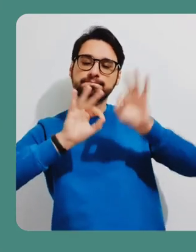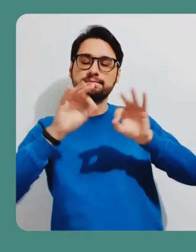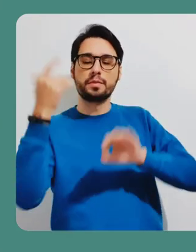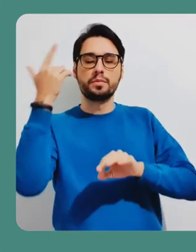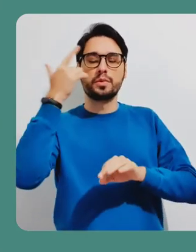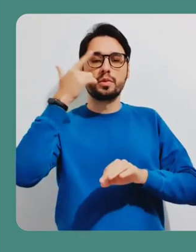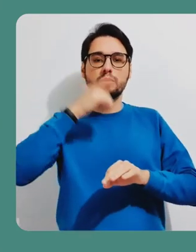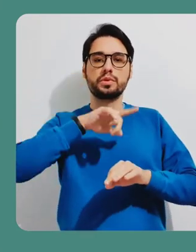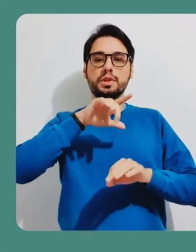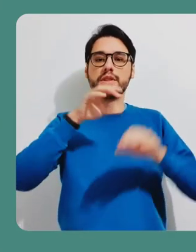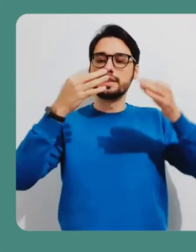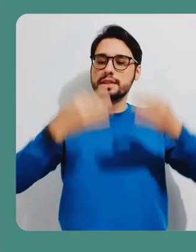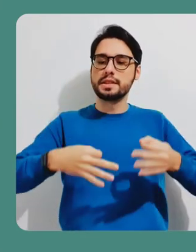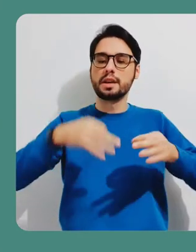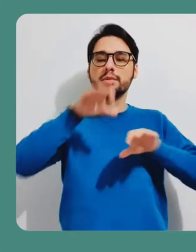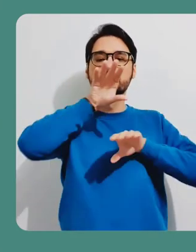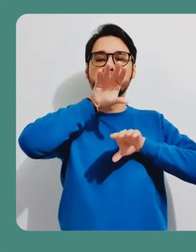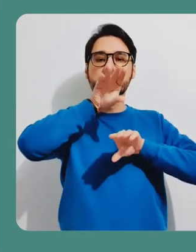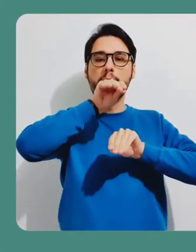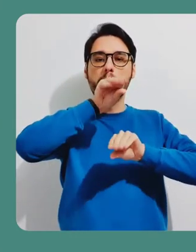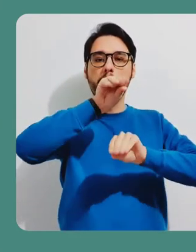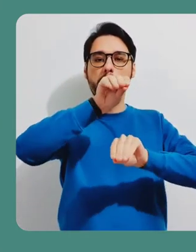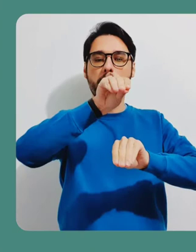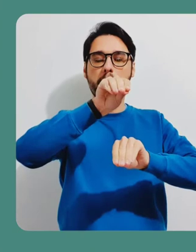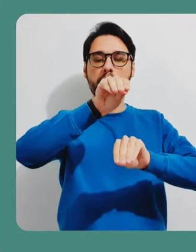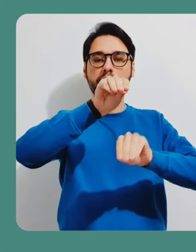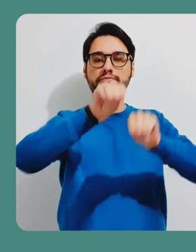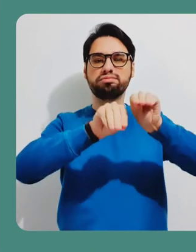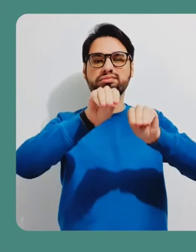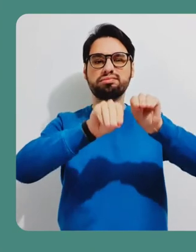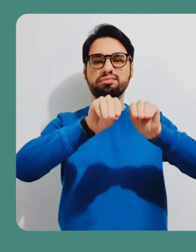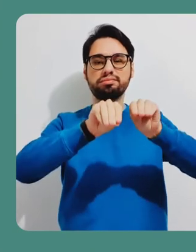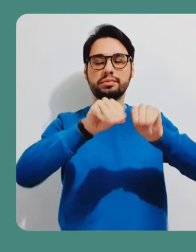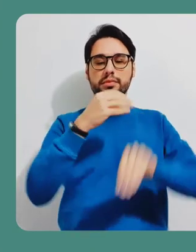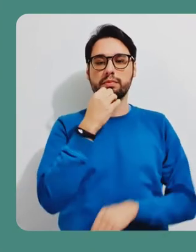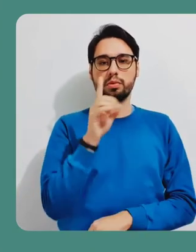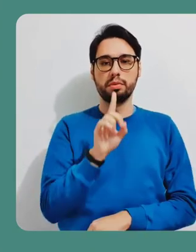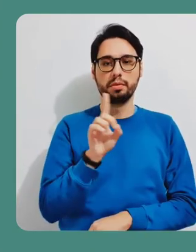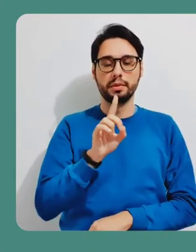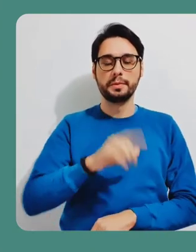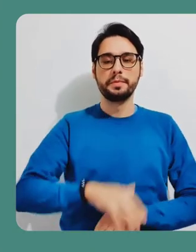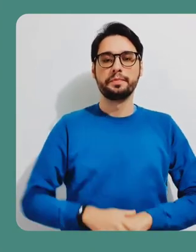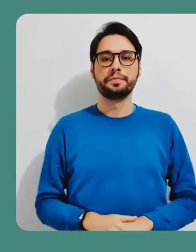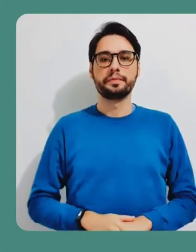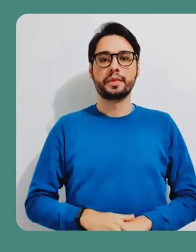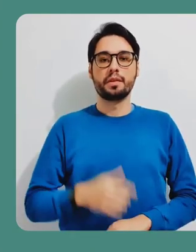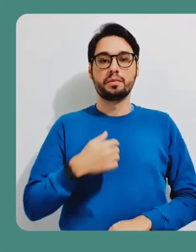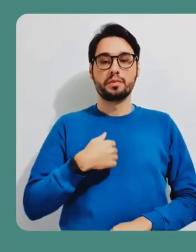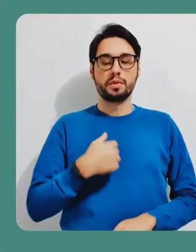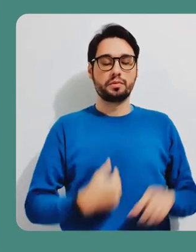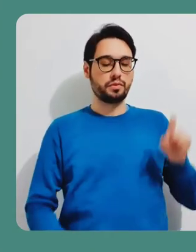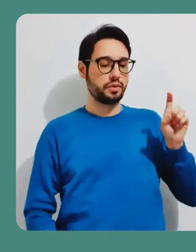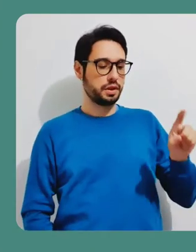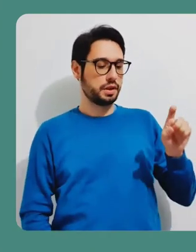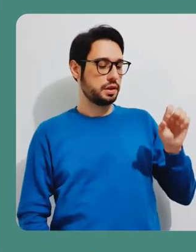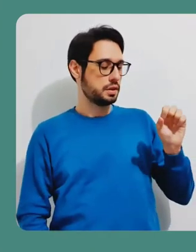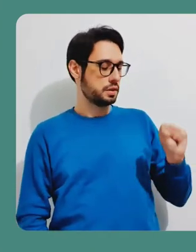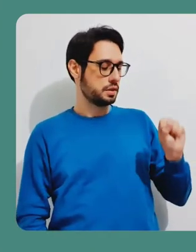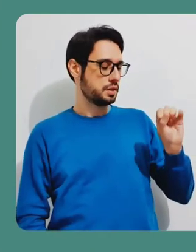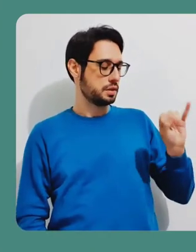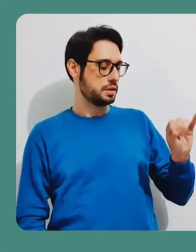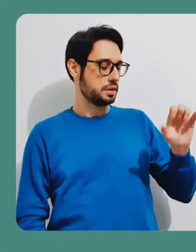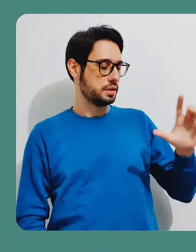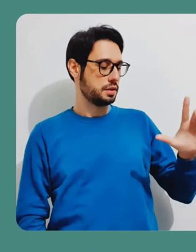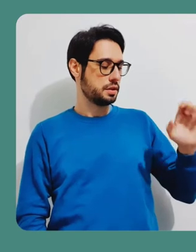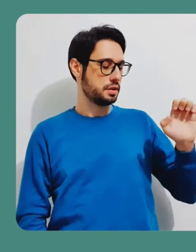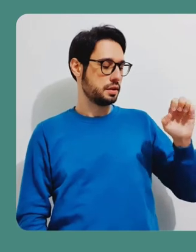faixa número um que a minha faixa a de fundo eu vou clicar em silenciar para que eu